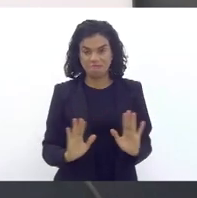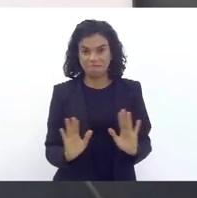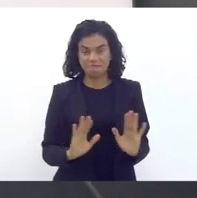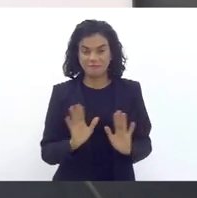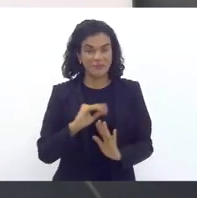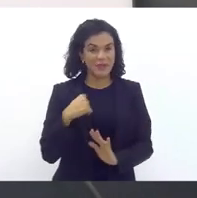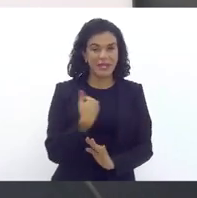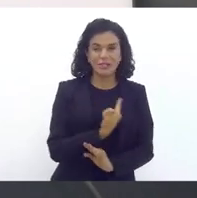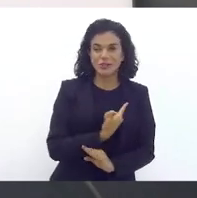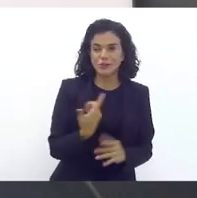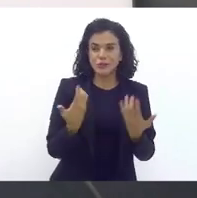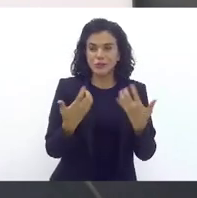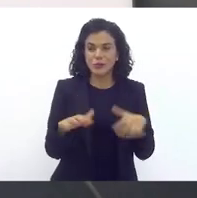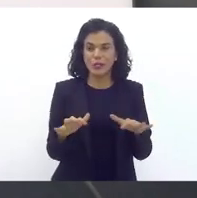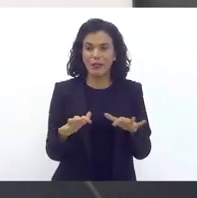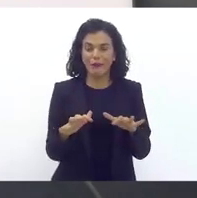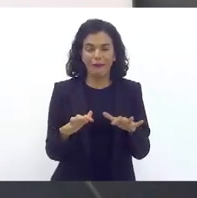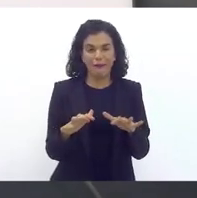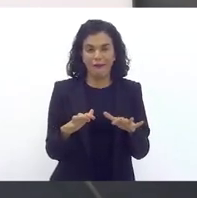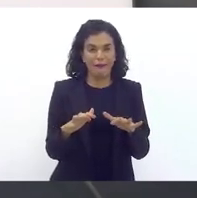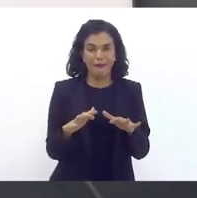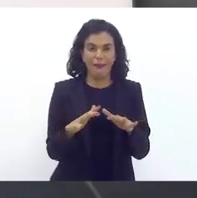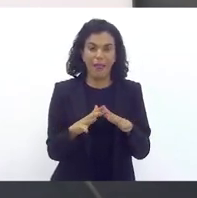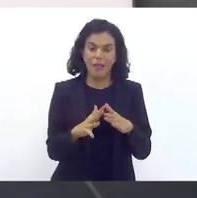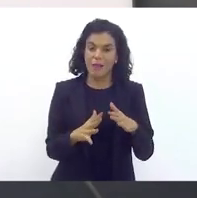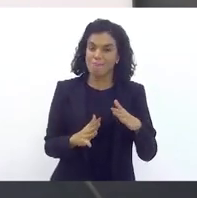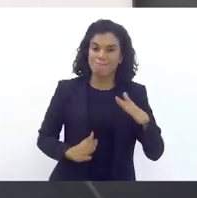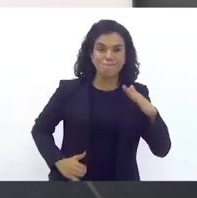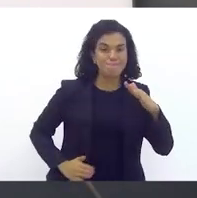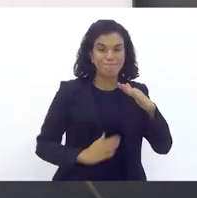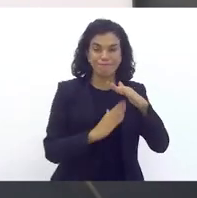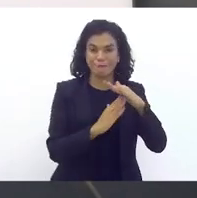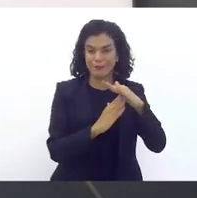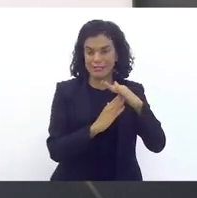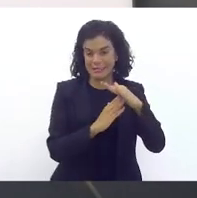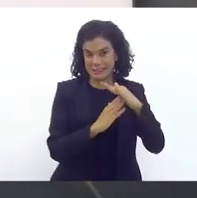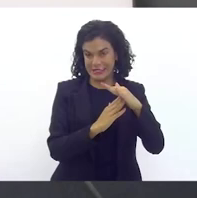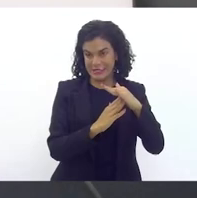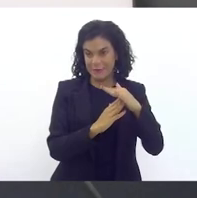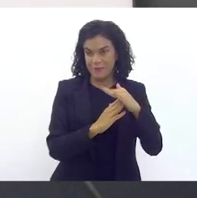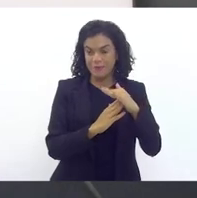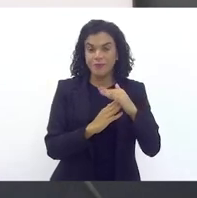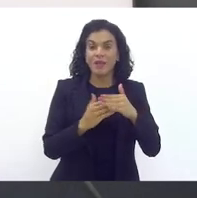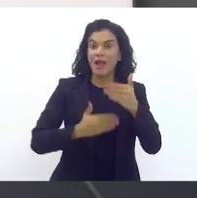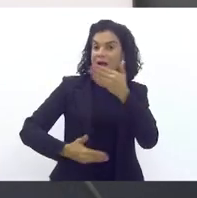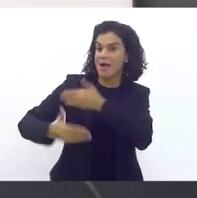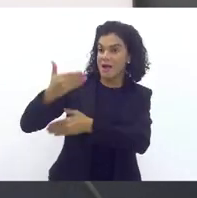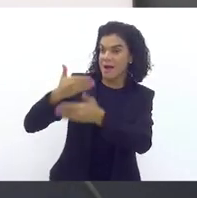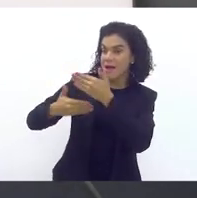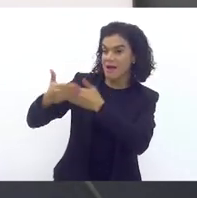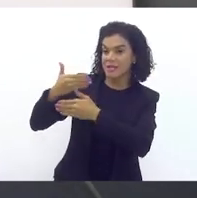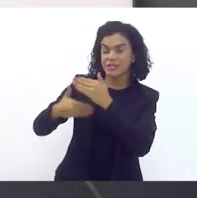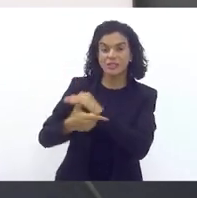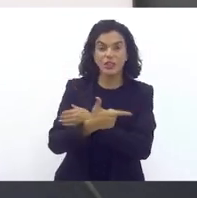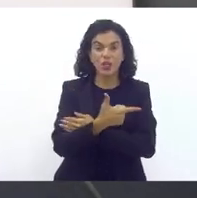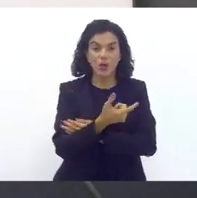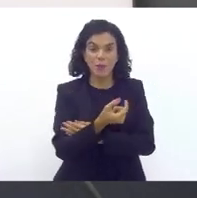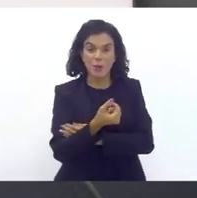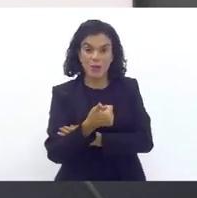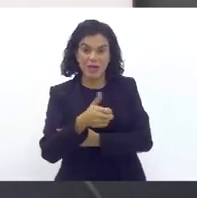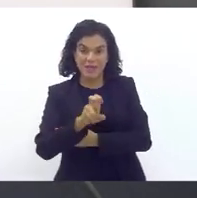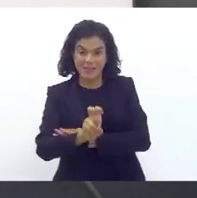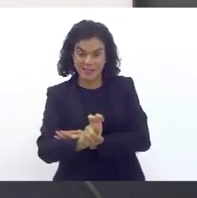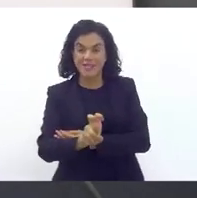E a gente não quer chegar a esse extremo, né? Como tivemos que fazer lá em 2015, porque